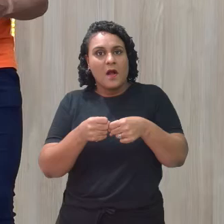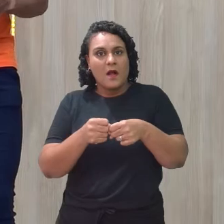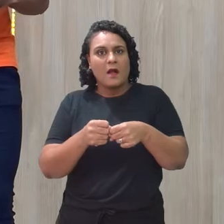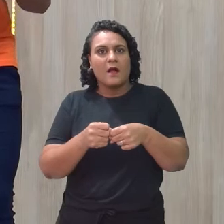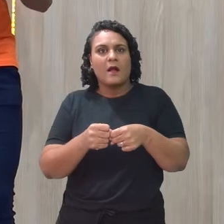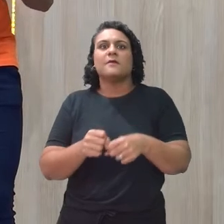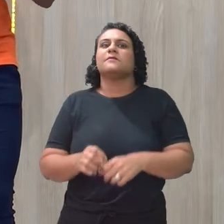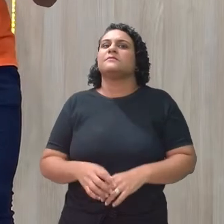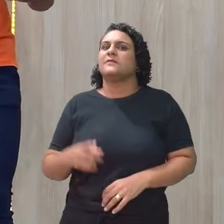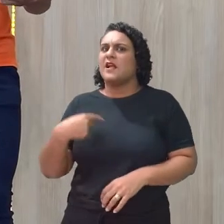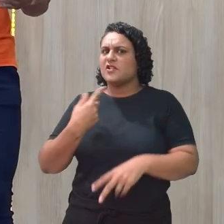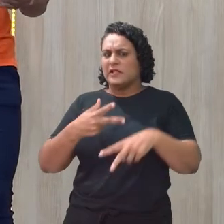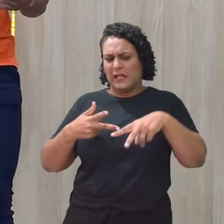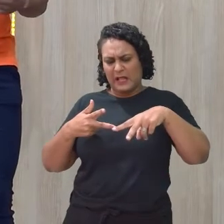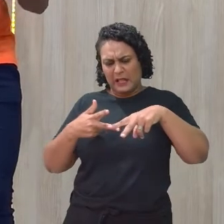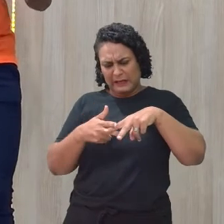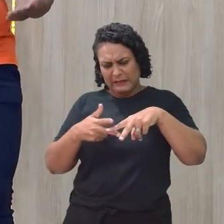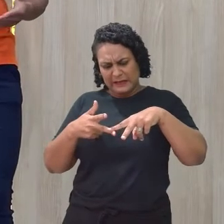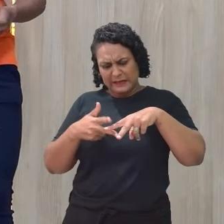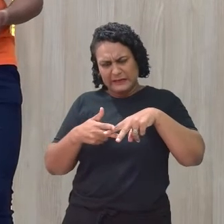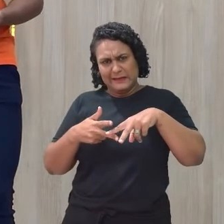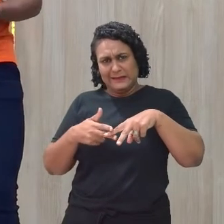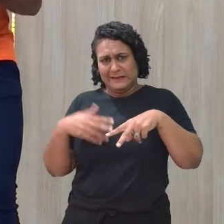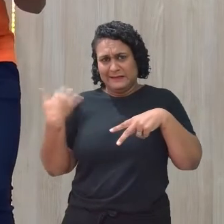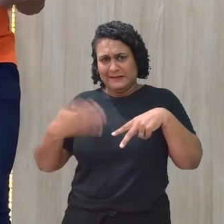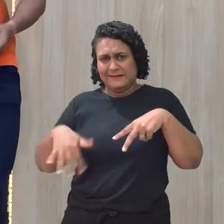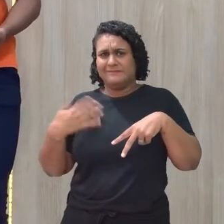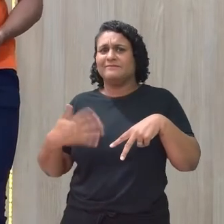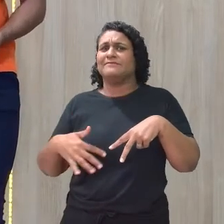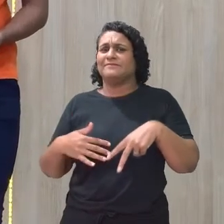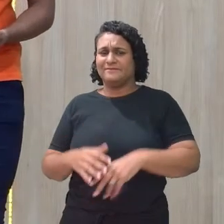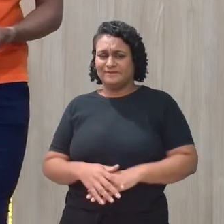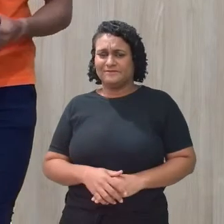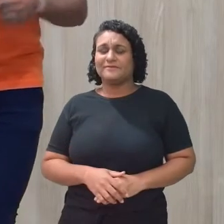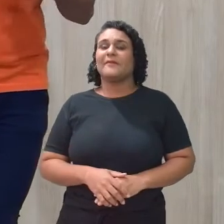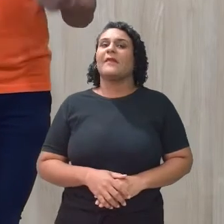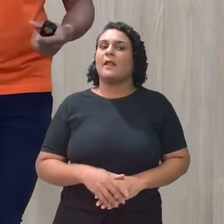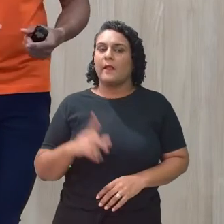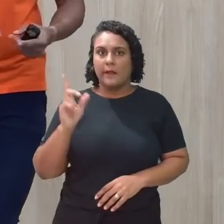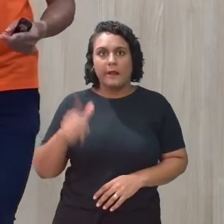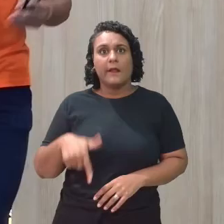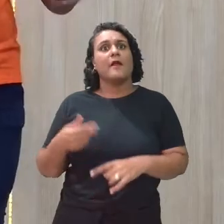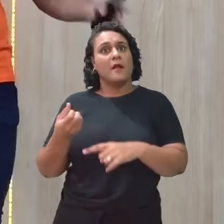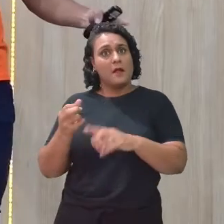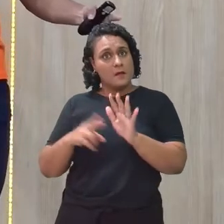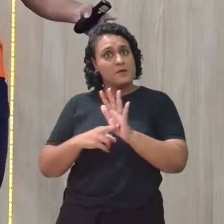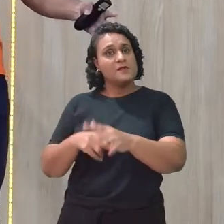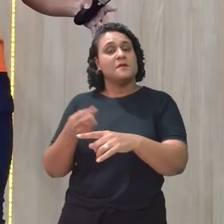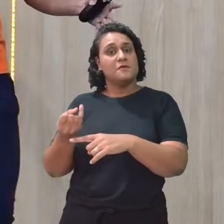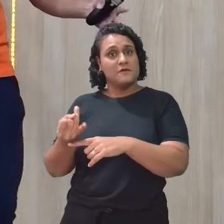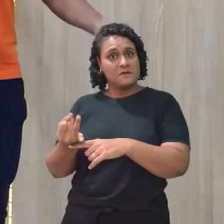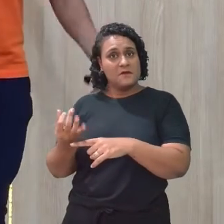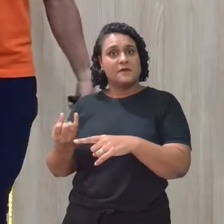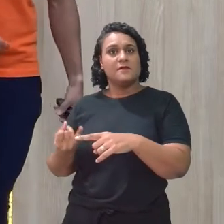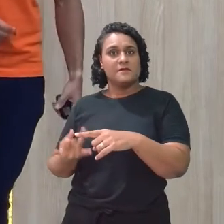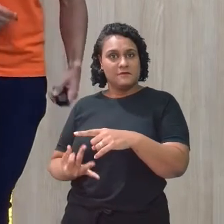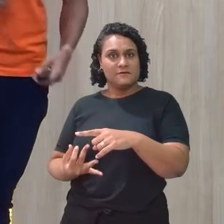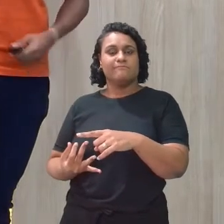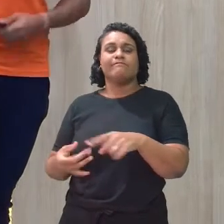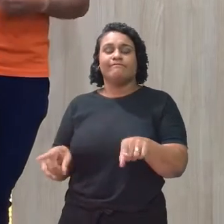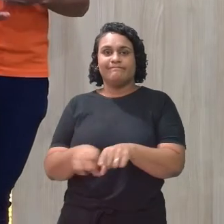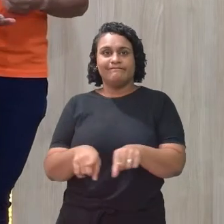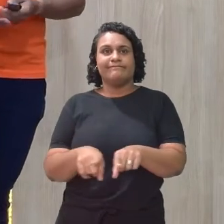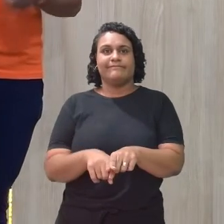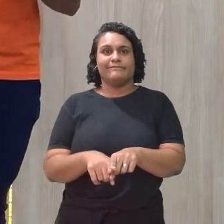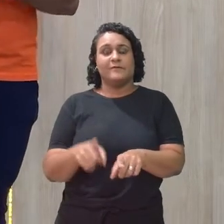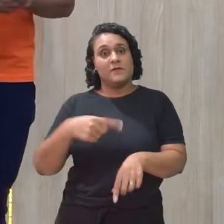está cortando a perna em pedaços. E esses pedaços são frações da perna, né? Então, você